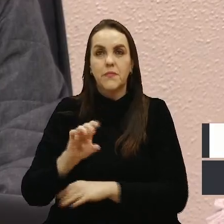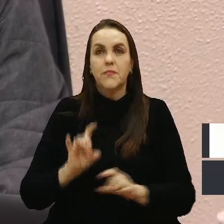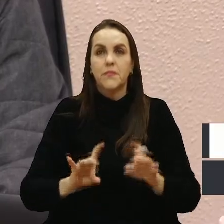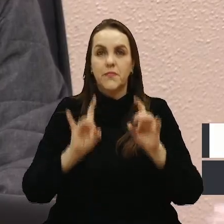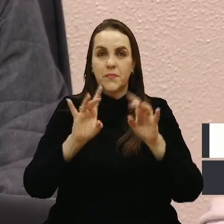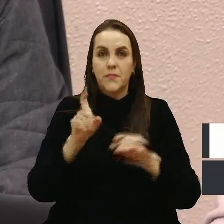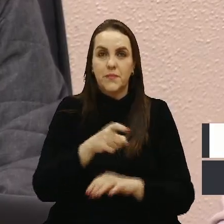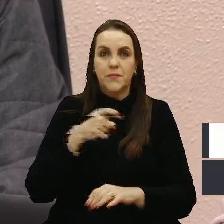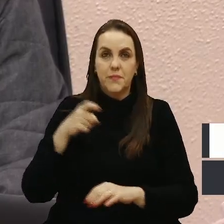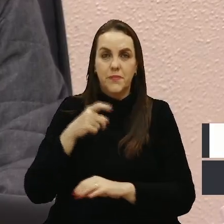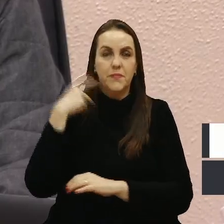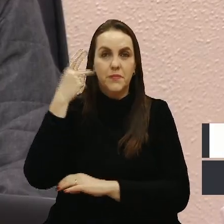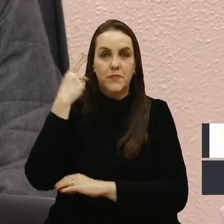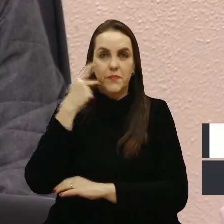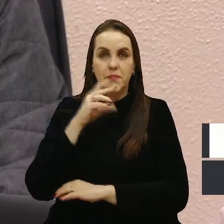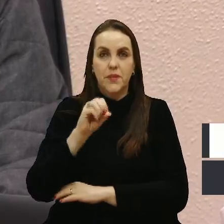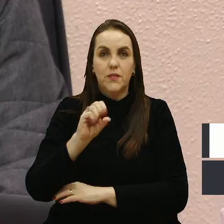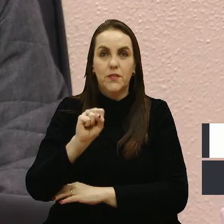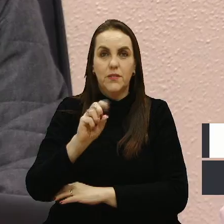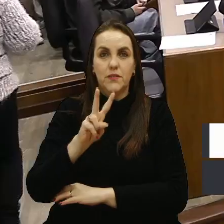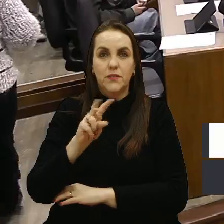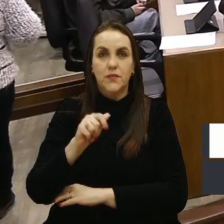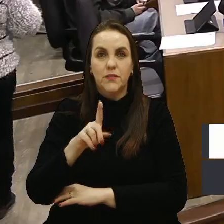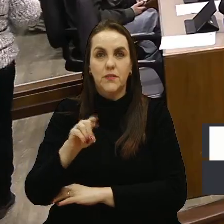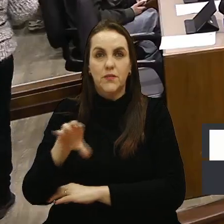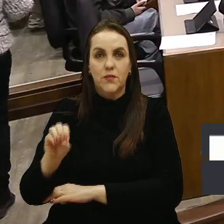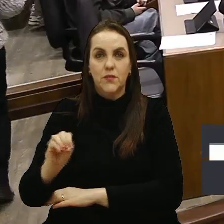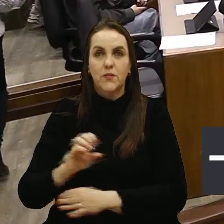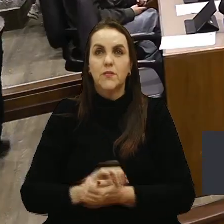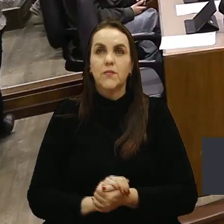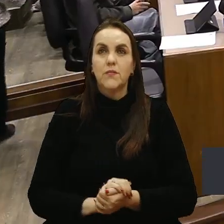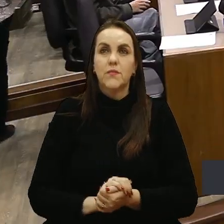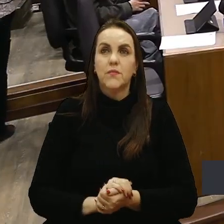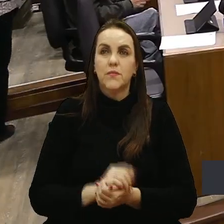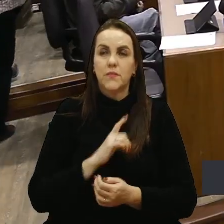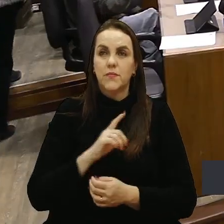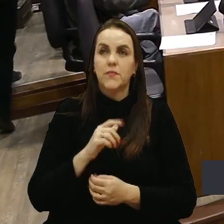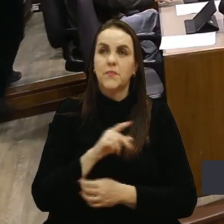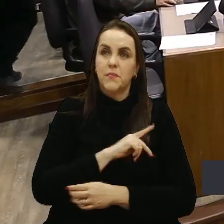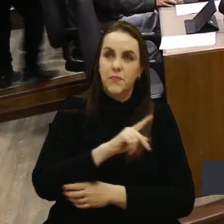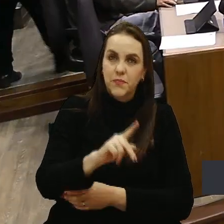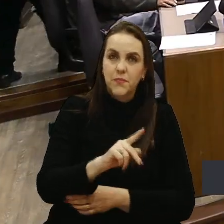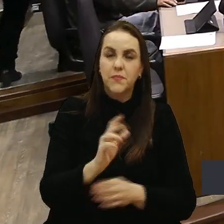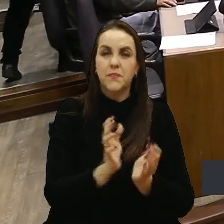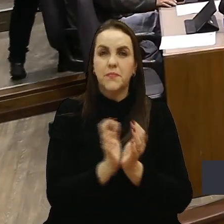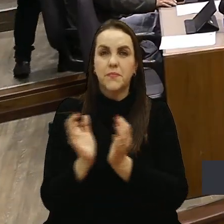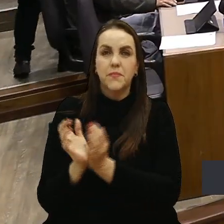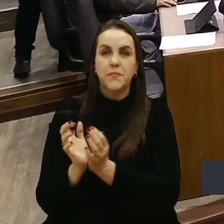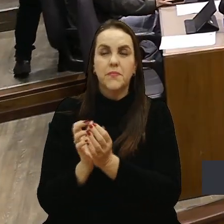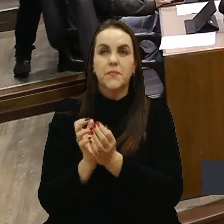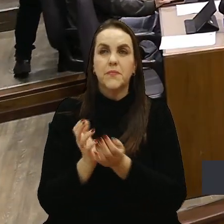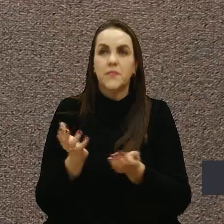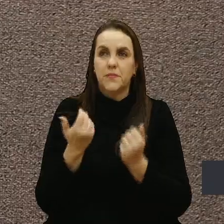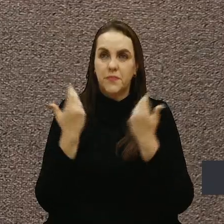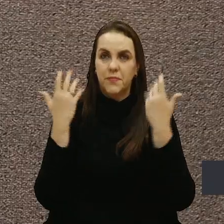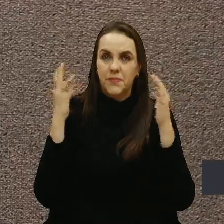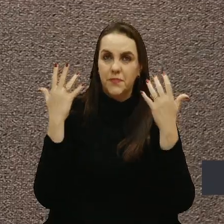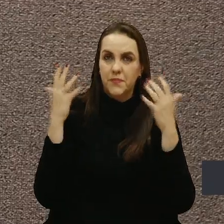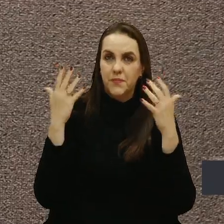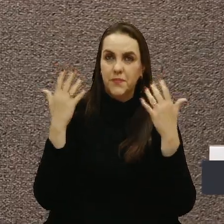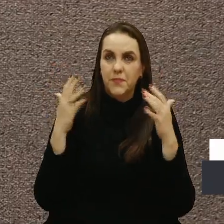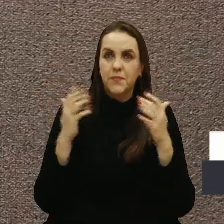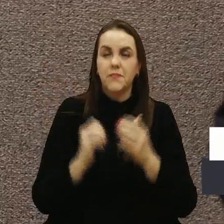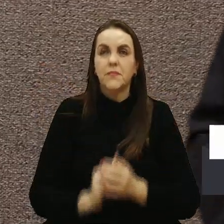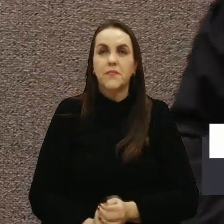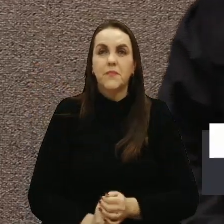de la Justina. Próximo inscrito, vereador Zé D'Ambrosa. Senhor presidente, nobres colegas, quero fazer um voto de congratulações,